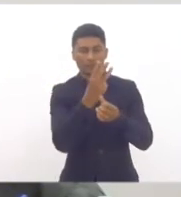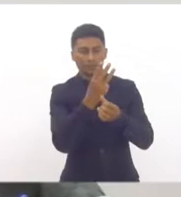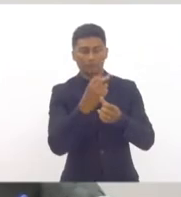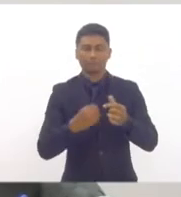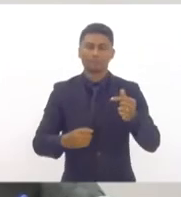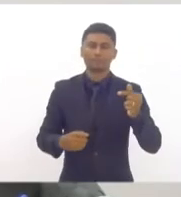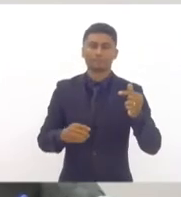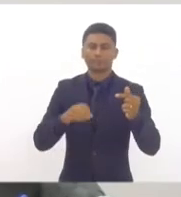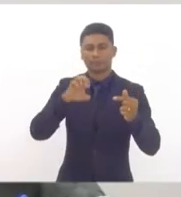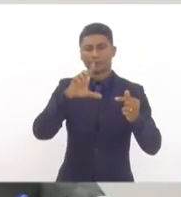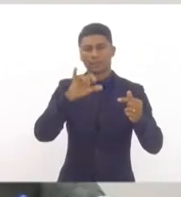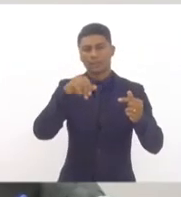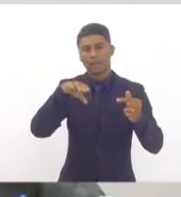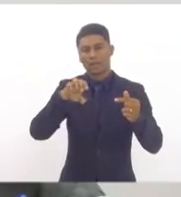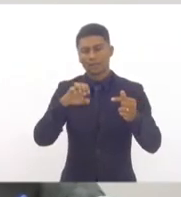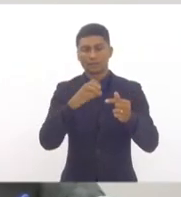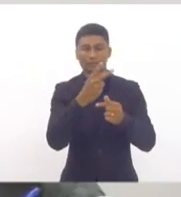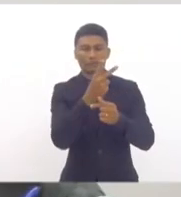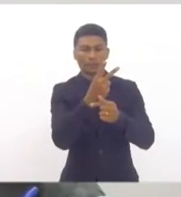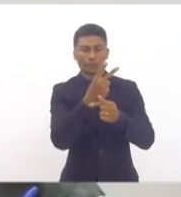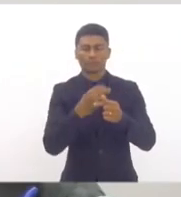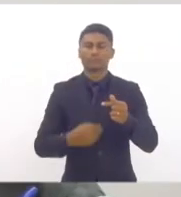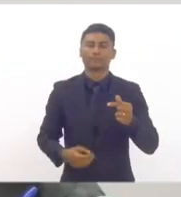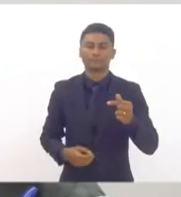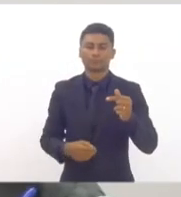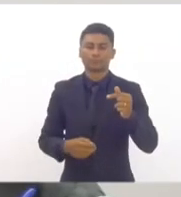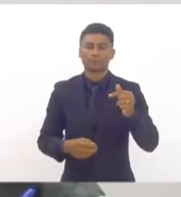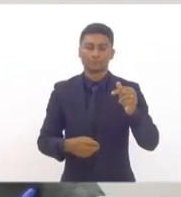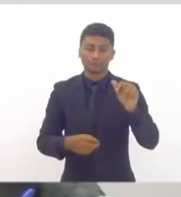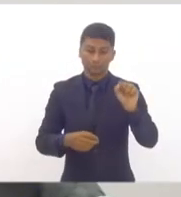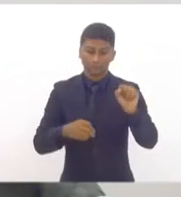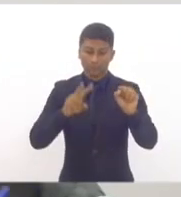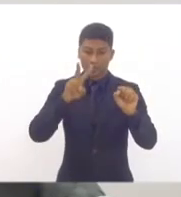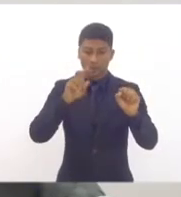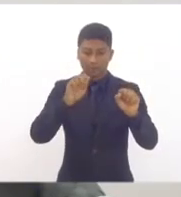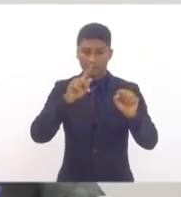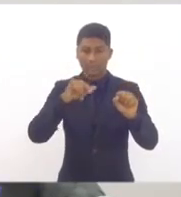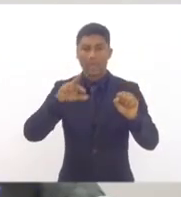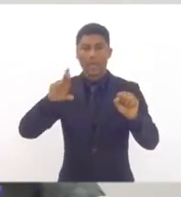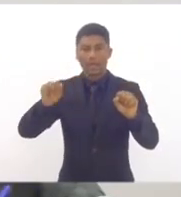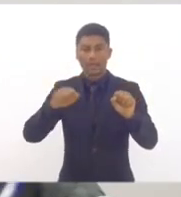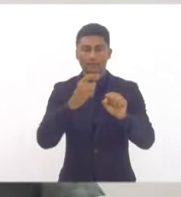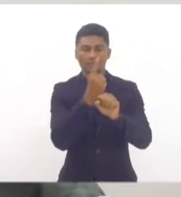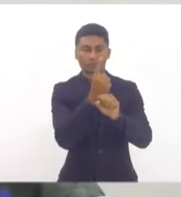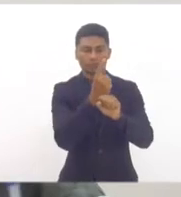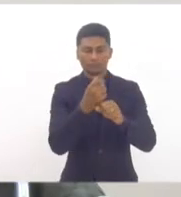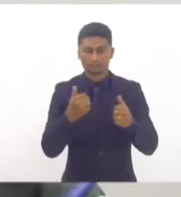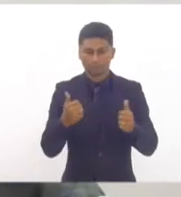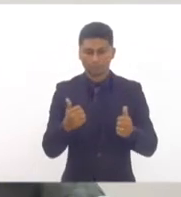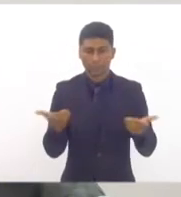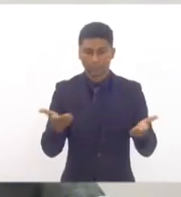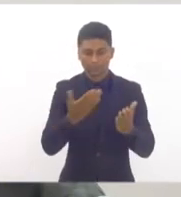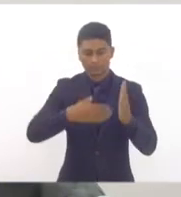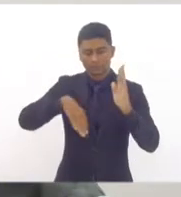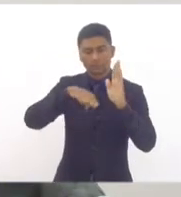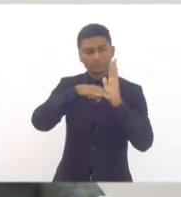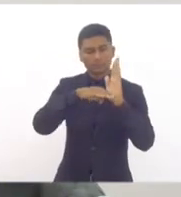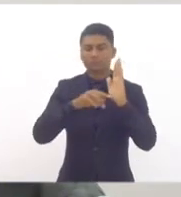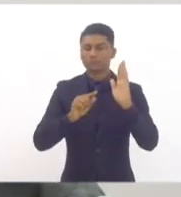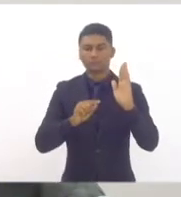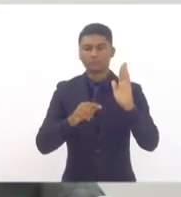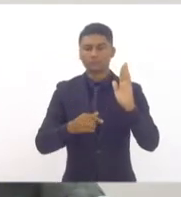votos, Eliene Maria, 2 votos, Valéria Rocha Pedro, 1 voto. Passamos, então, agora para